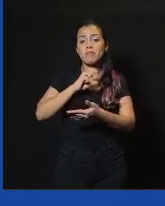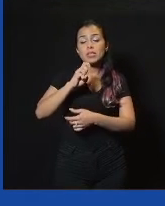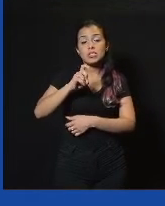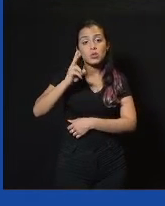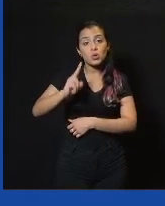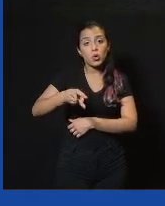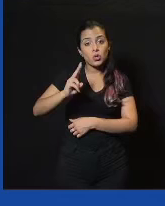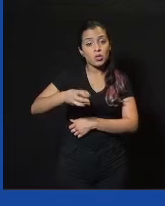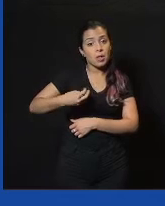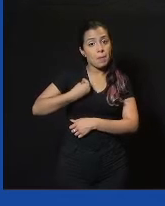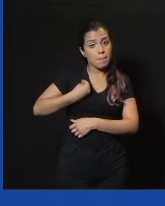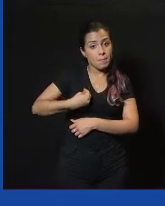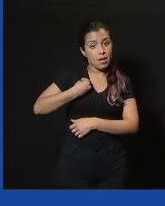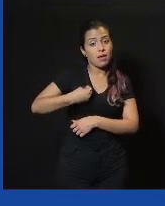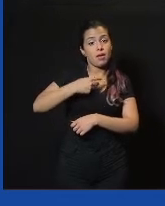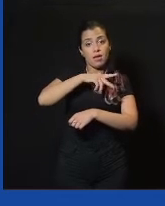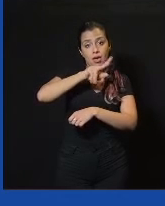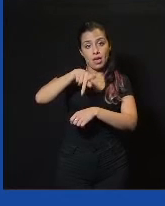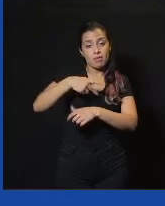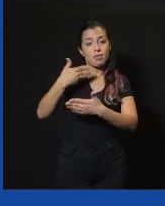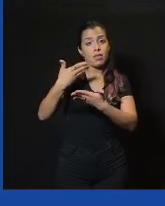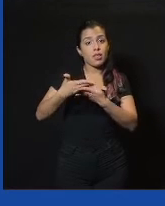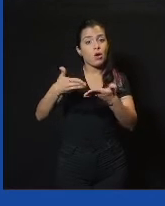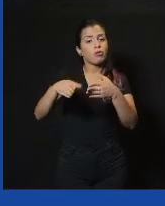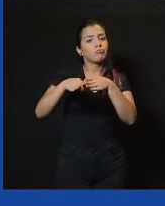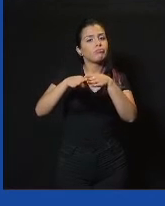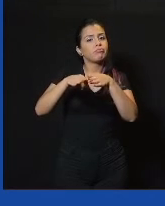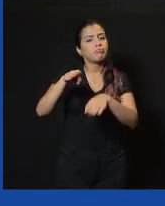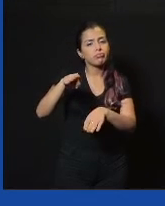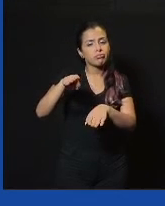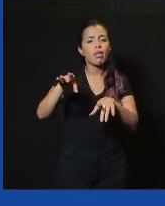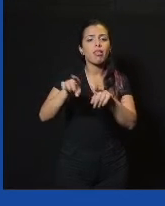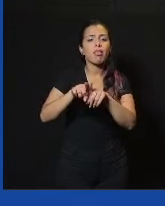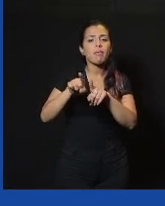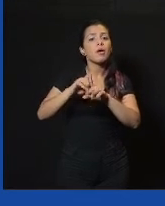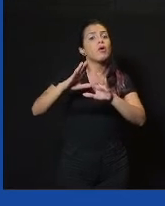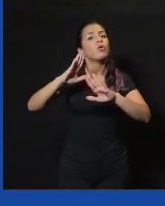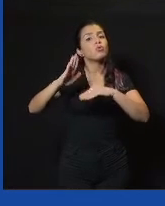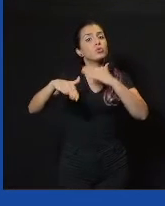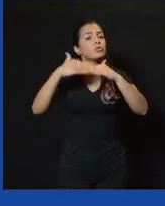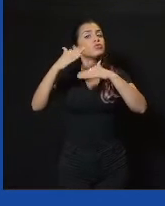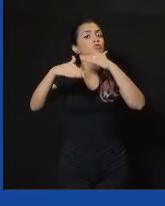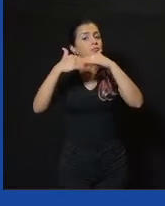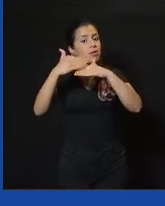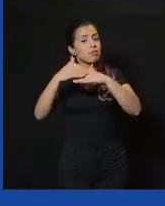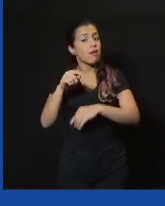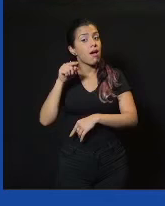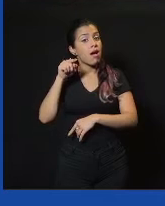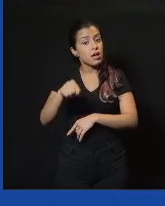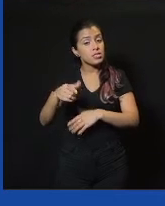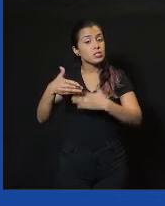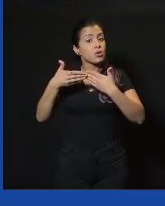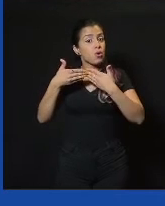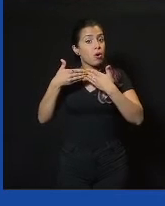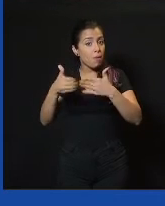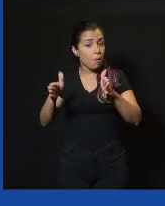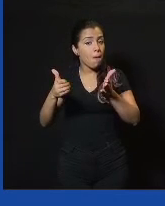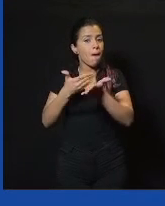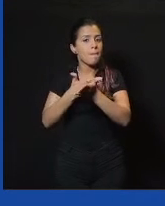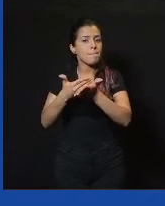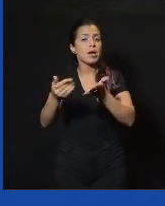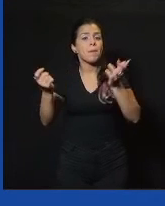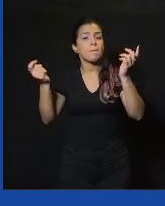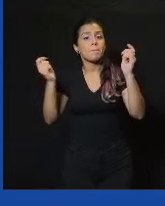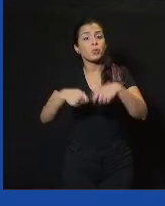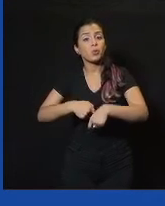a desigualdade ela inviabiliza qualquer processo de desenvolvimento. E aí abre-se uma possibilidade concreta da